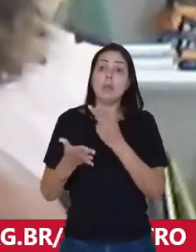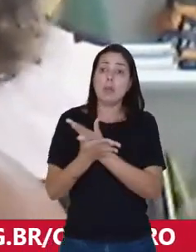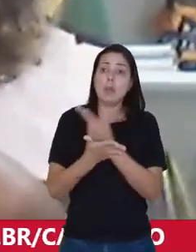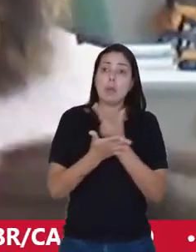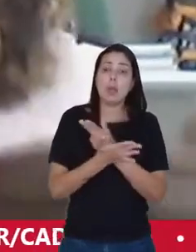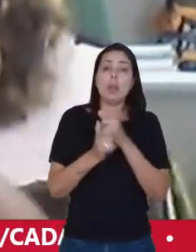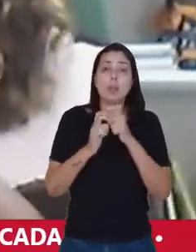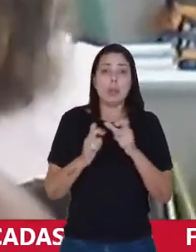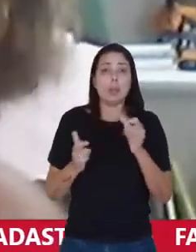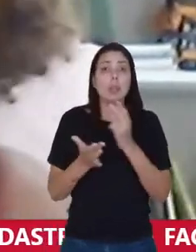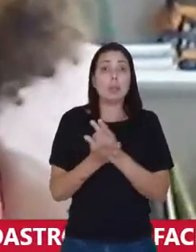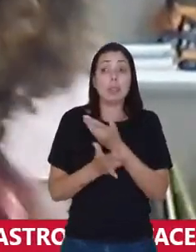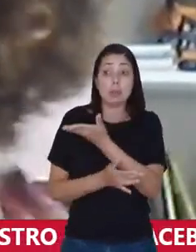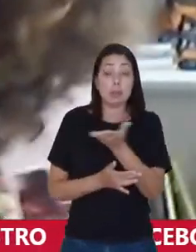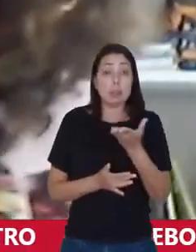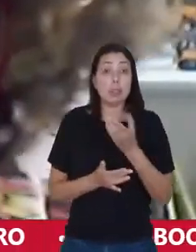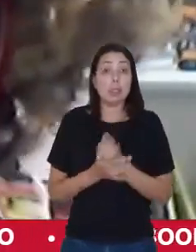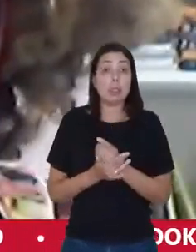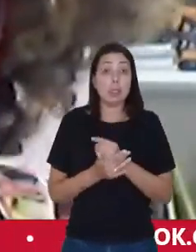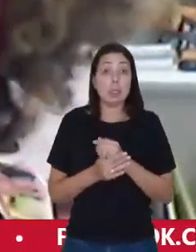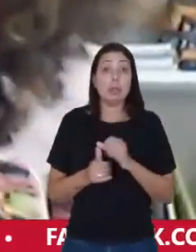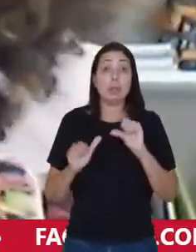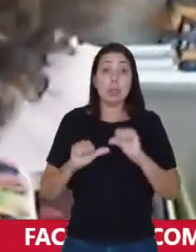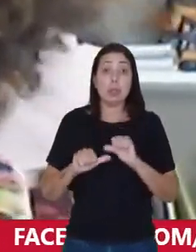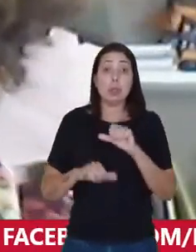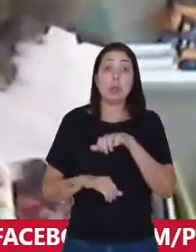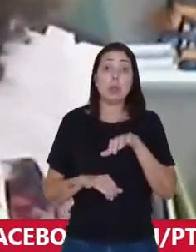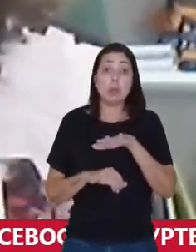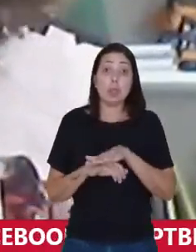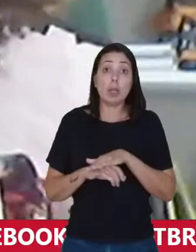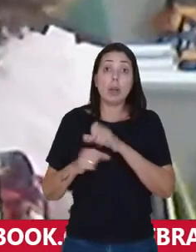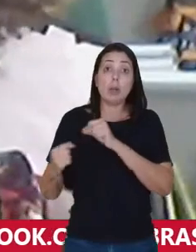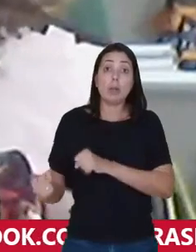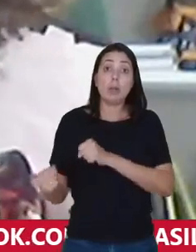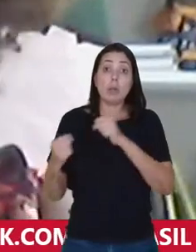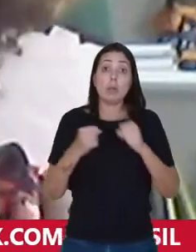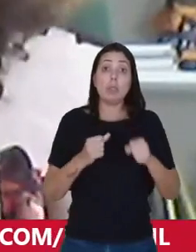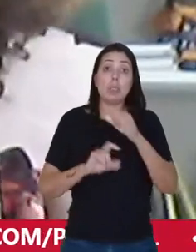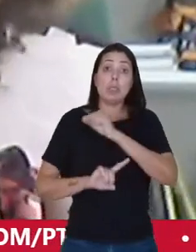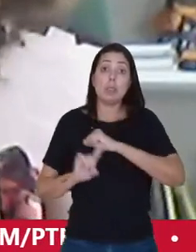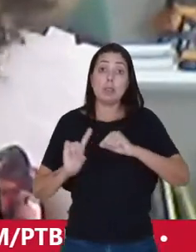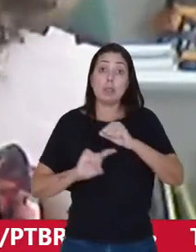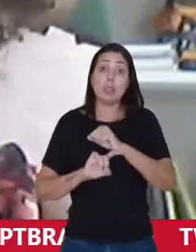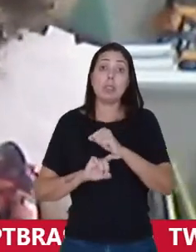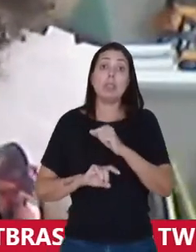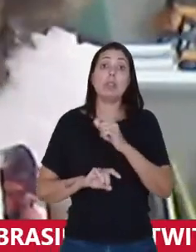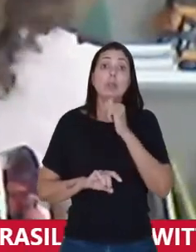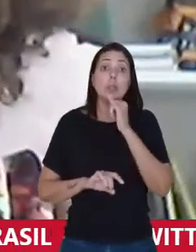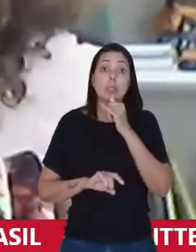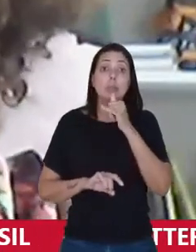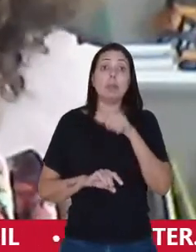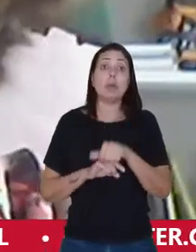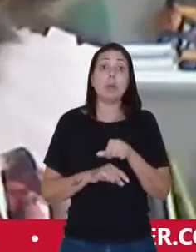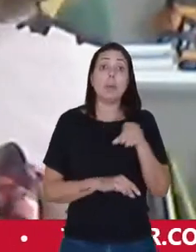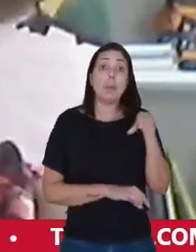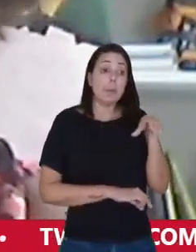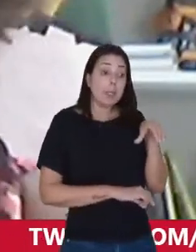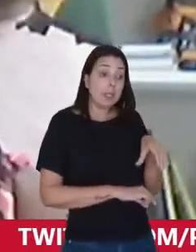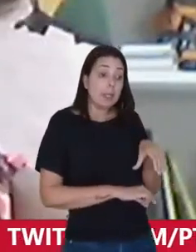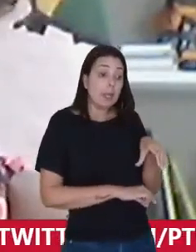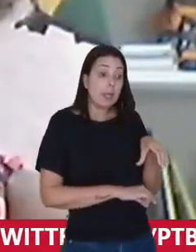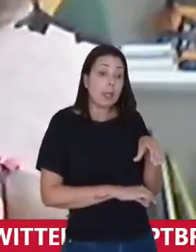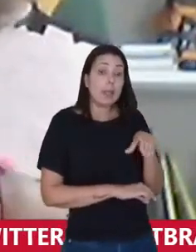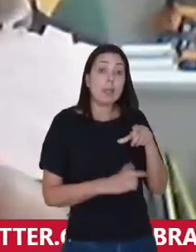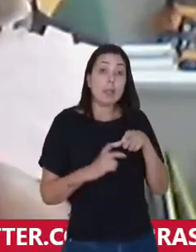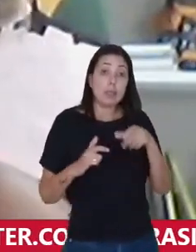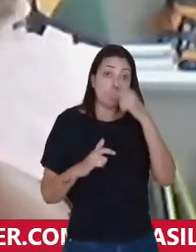muito grande ali, sobretudo com os setores muito poderosos da sociedade, como o setor minerário, como os